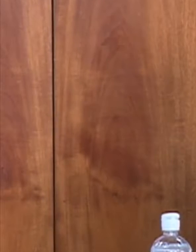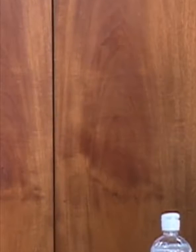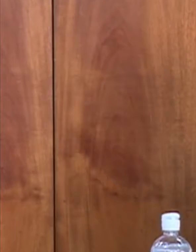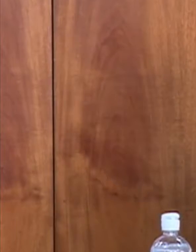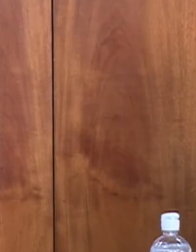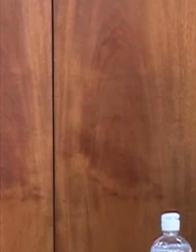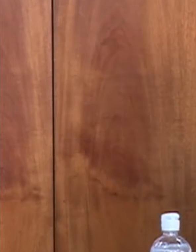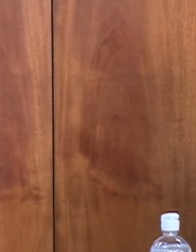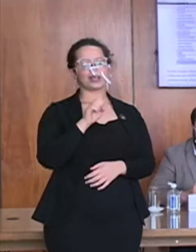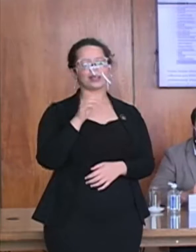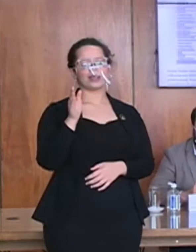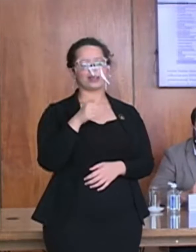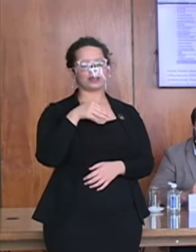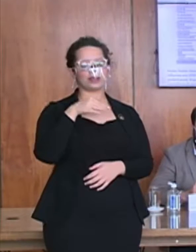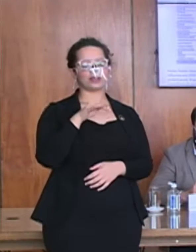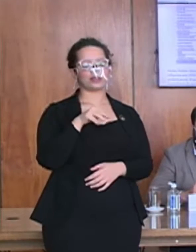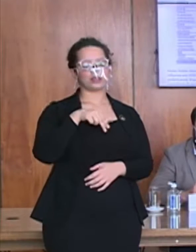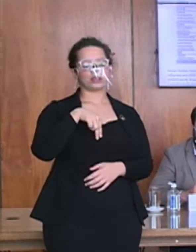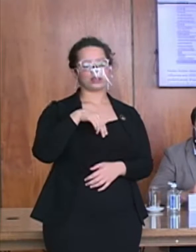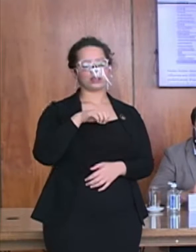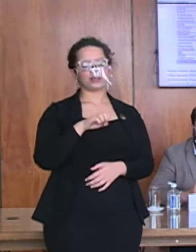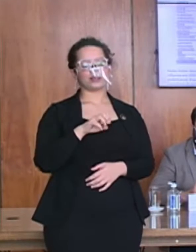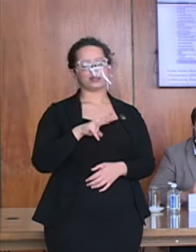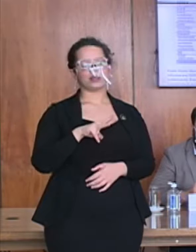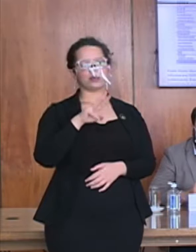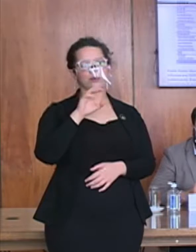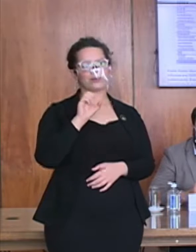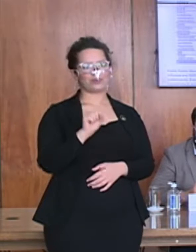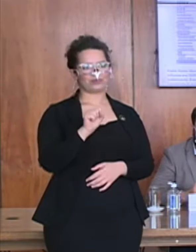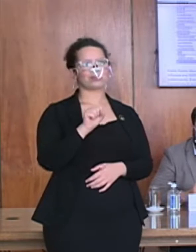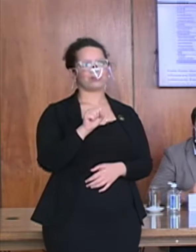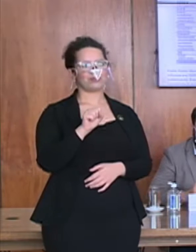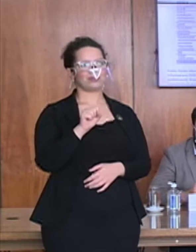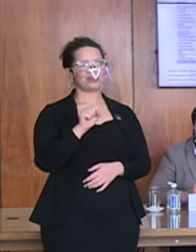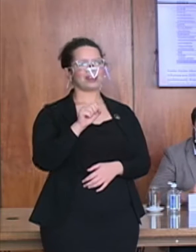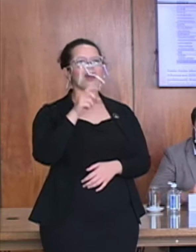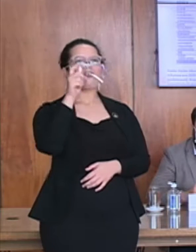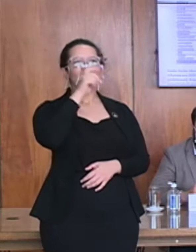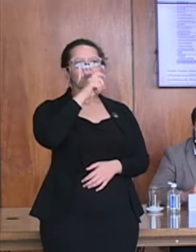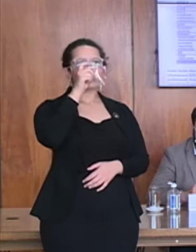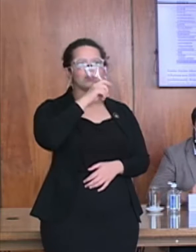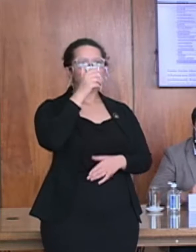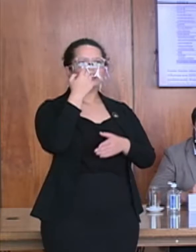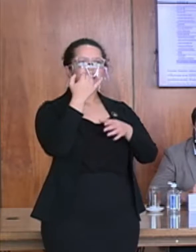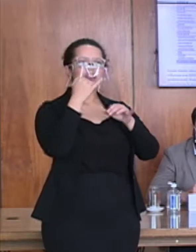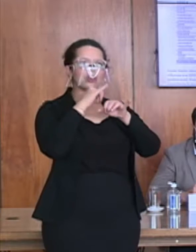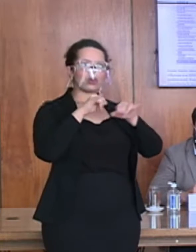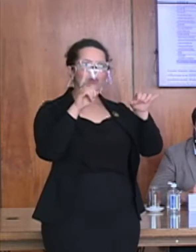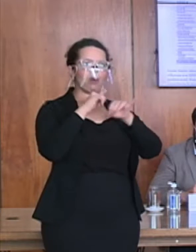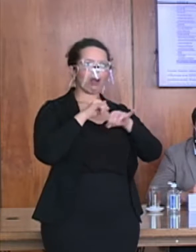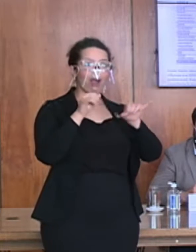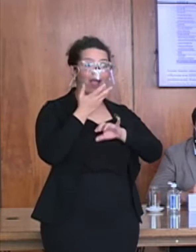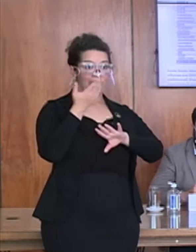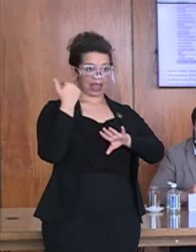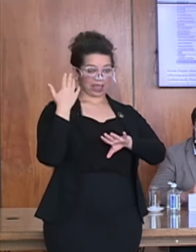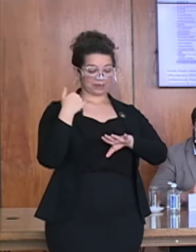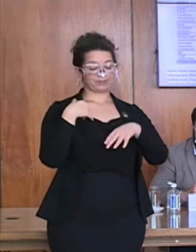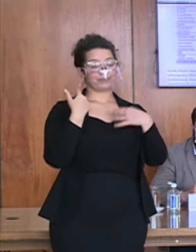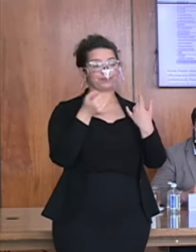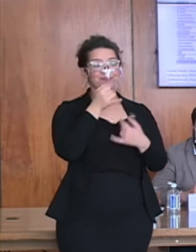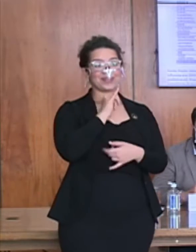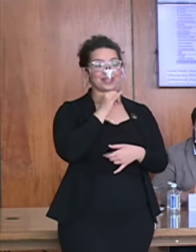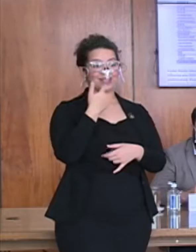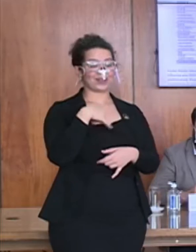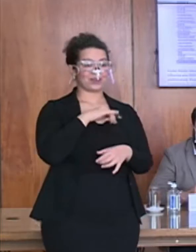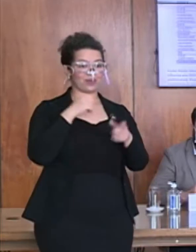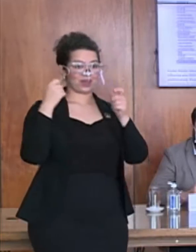isso na primeira fase. Já na segunda, quase 266 mil idosos de 60 a 75 anos. Na terceira